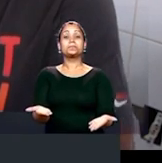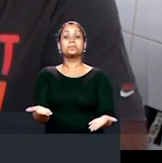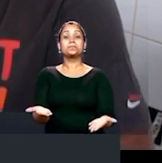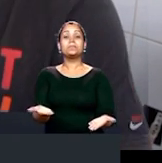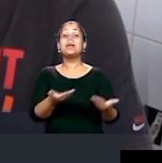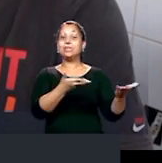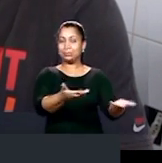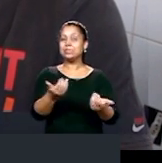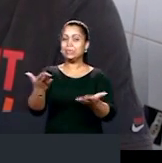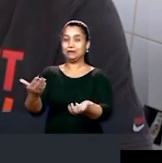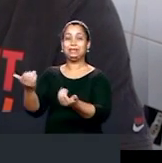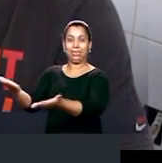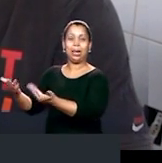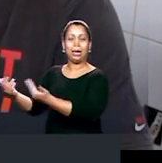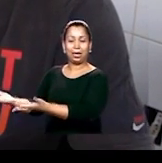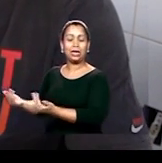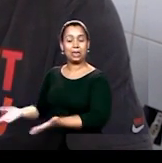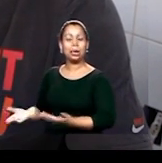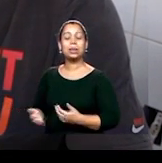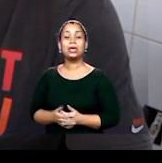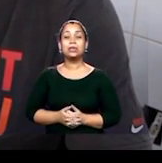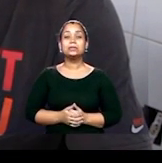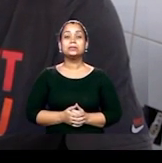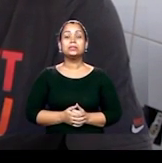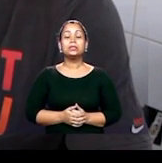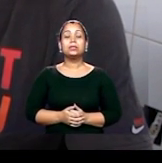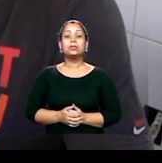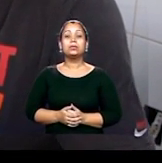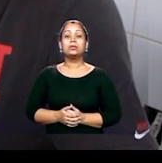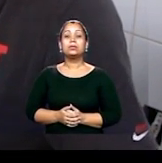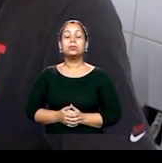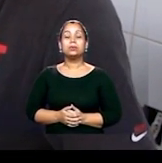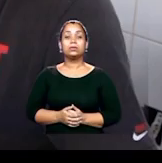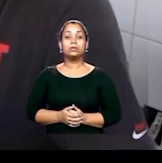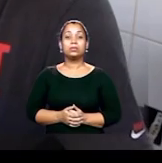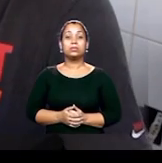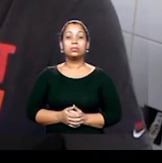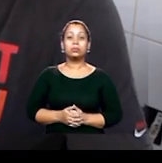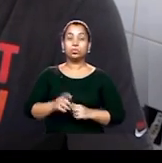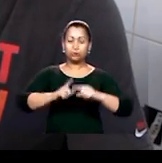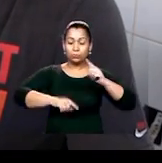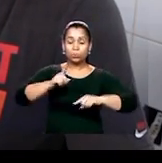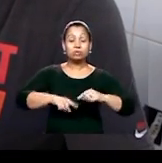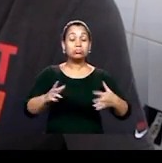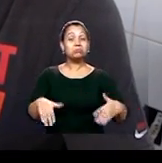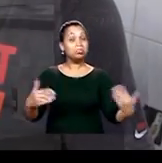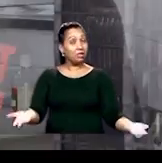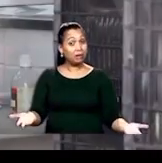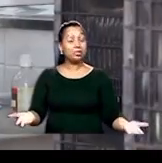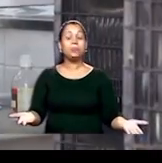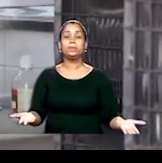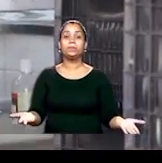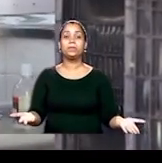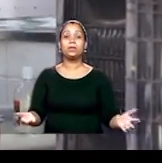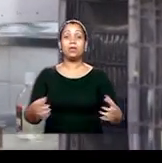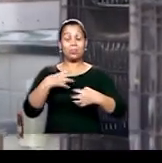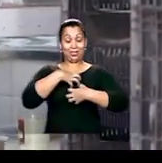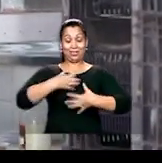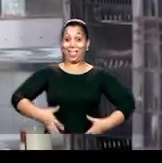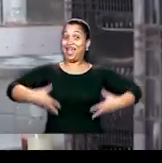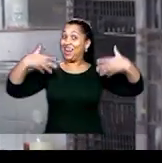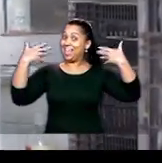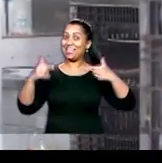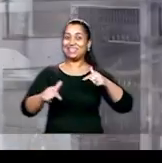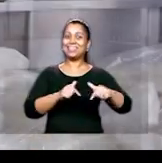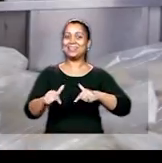pelas entregas dos materiais, né? Dos produtos. Aí é gratificante para a gente